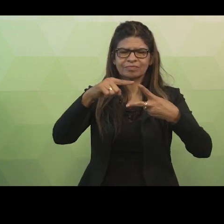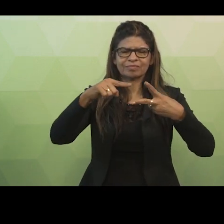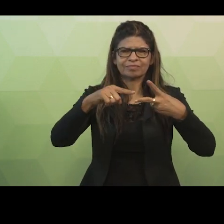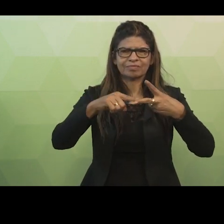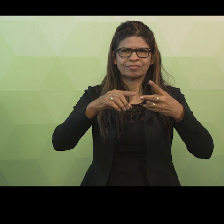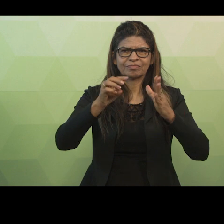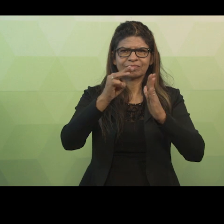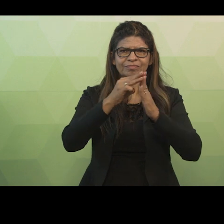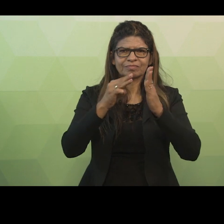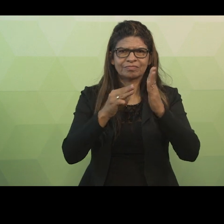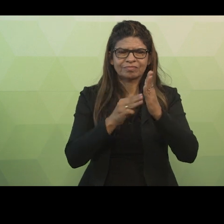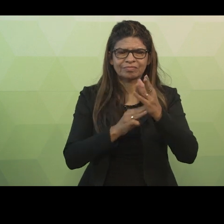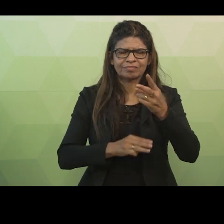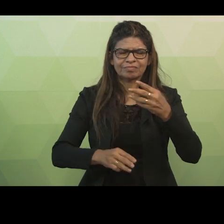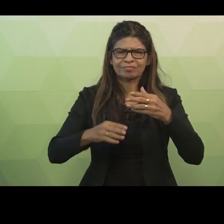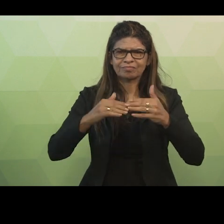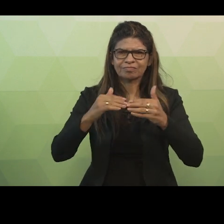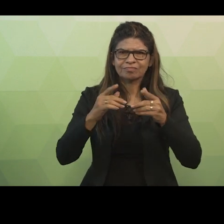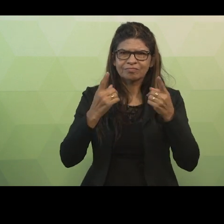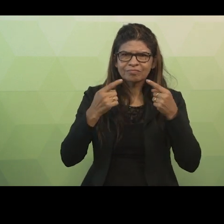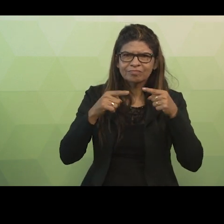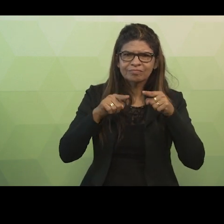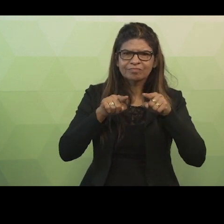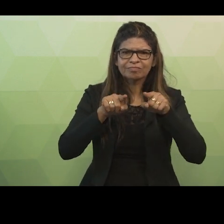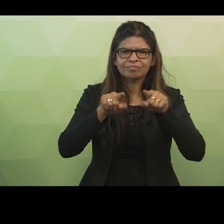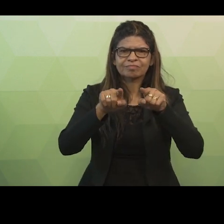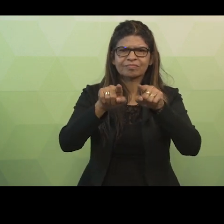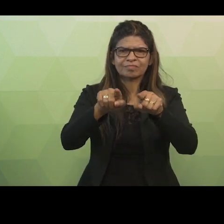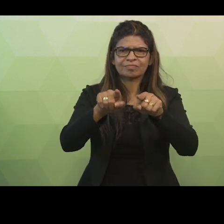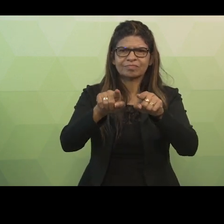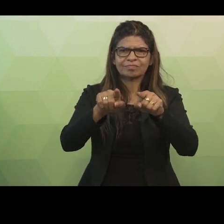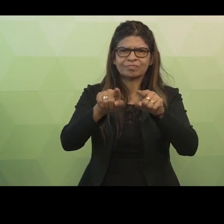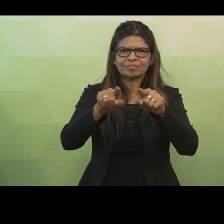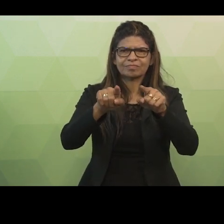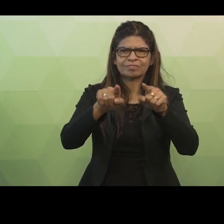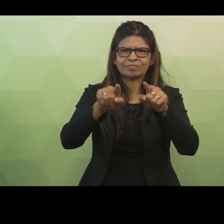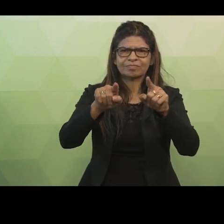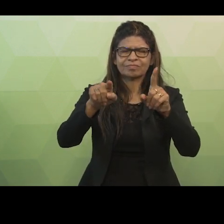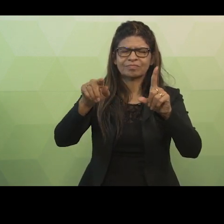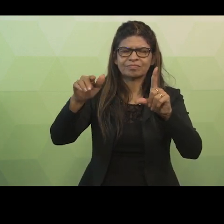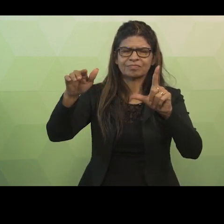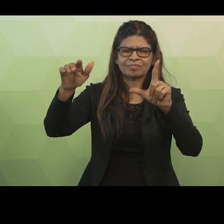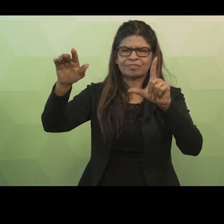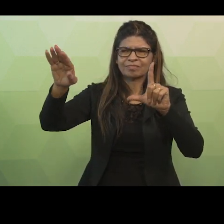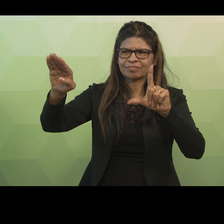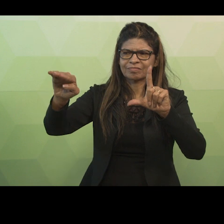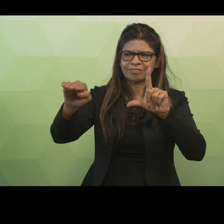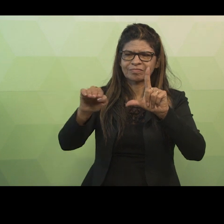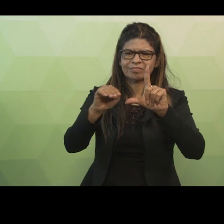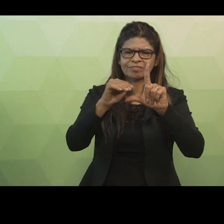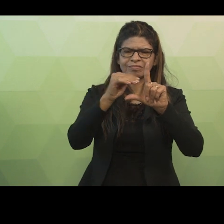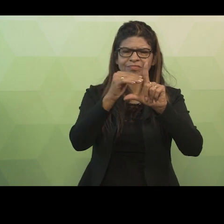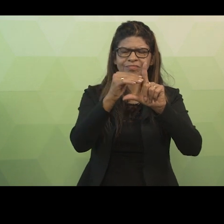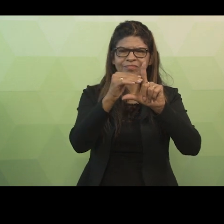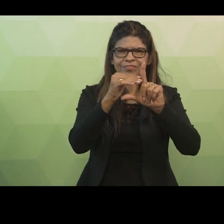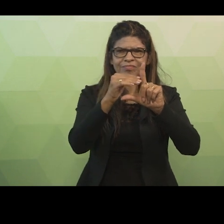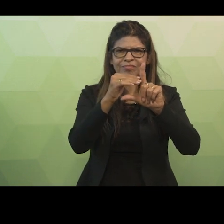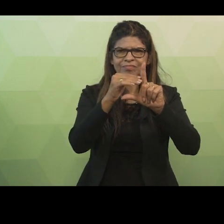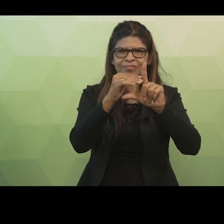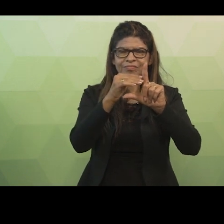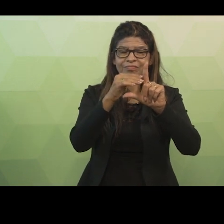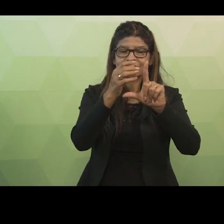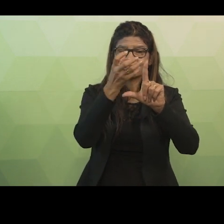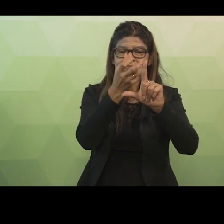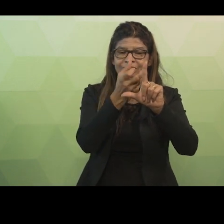simultaneamente. A mensagem de retorno, como o próprio nome nos indica, deve ser utilizada quando o objeto que recebeu